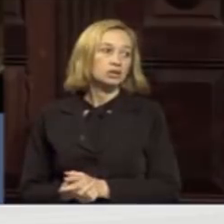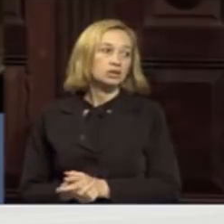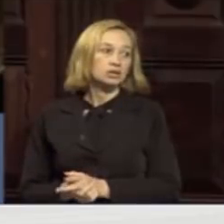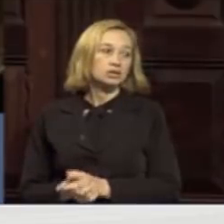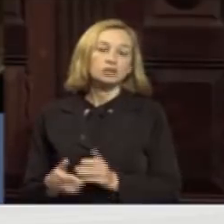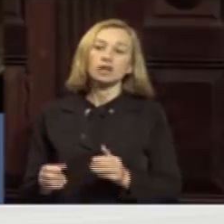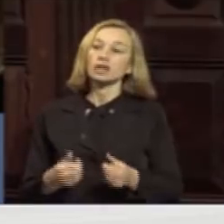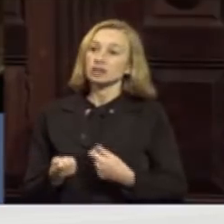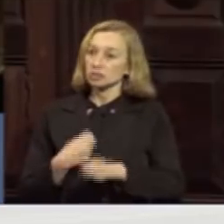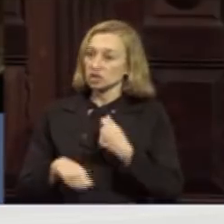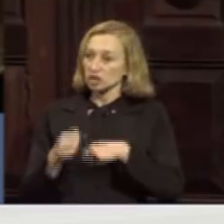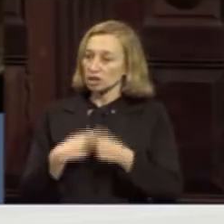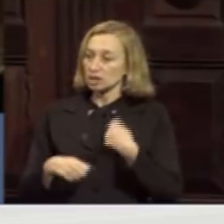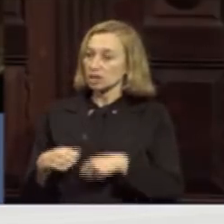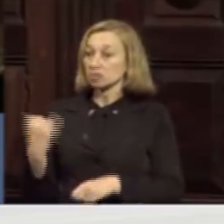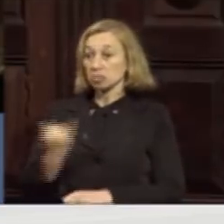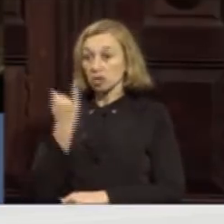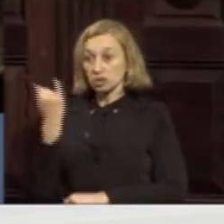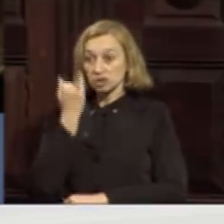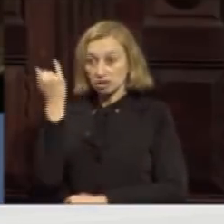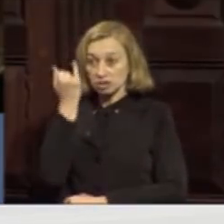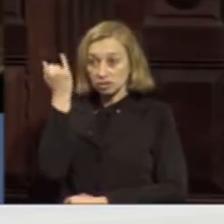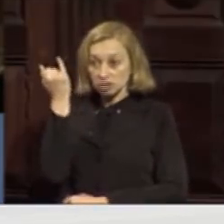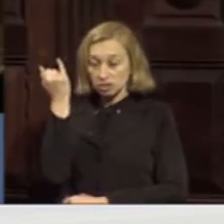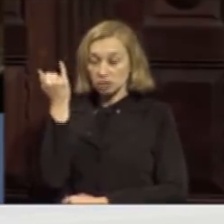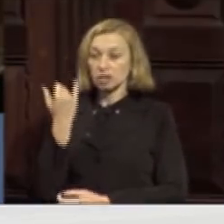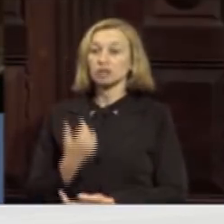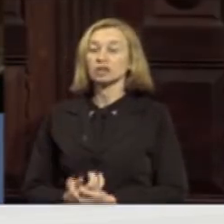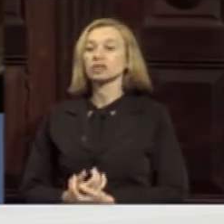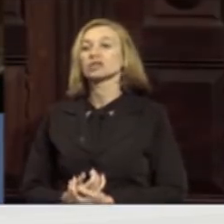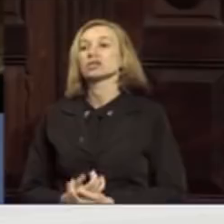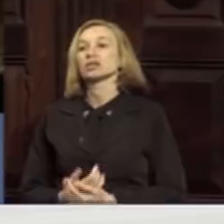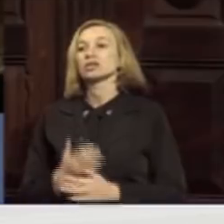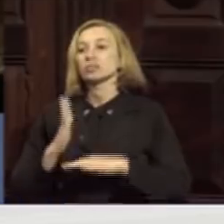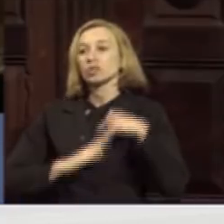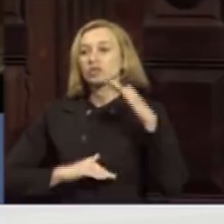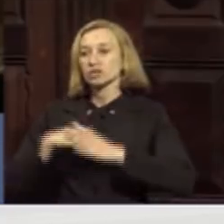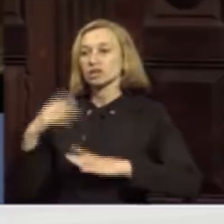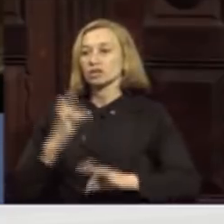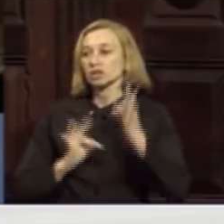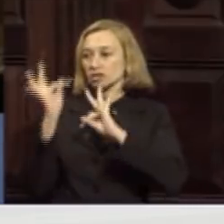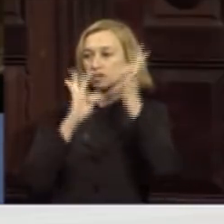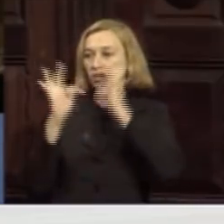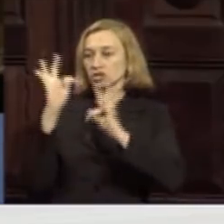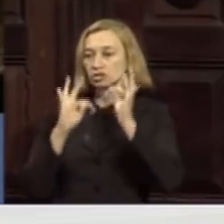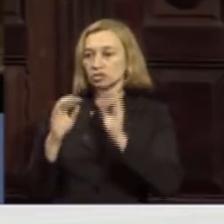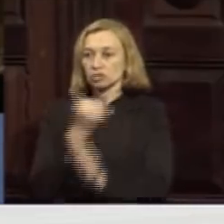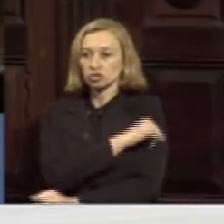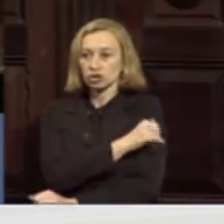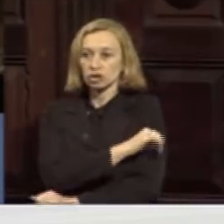importante unidade da Rede Federal de Educação Profissional e Tecnológica aqui no Rio de Janeiro.